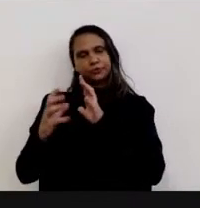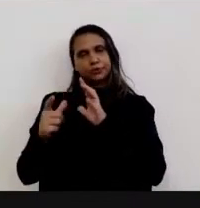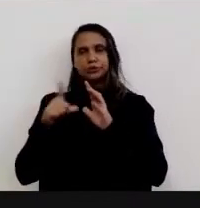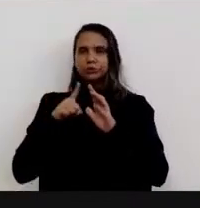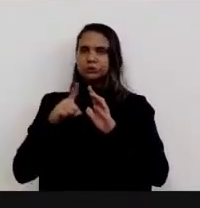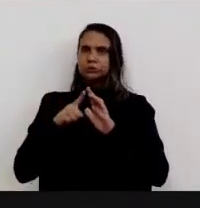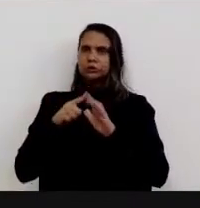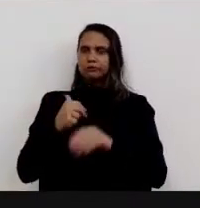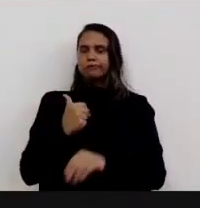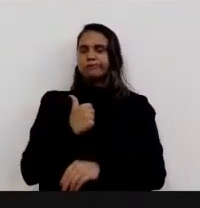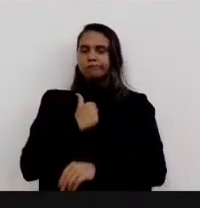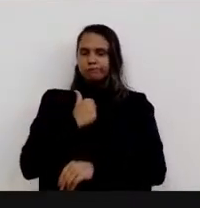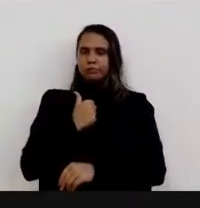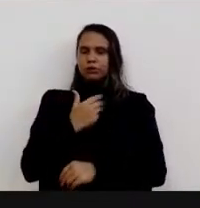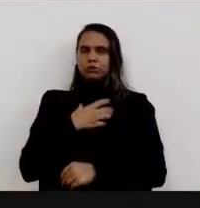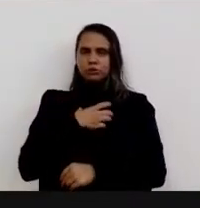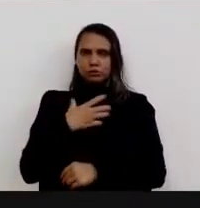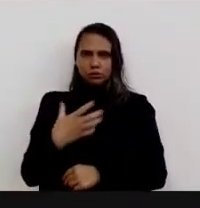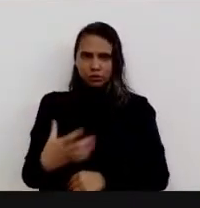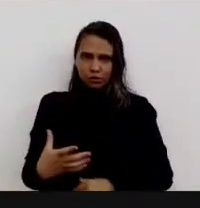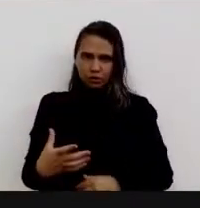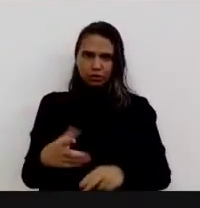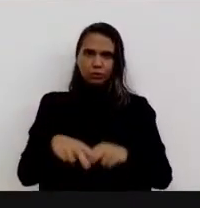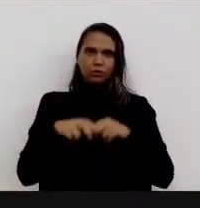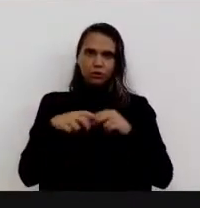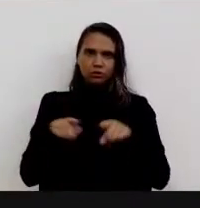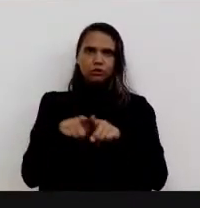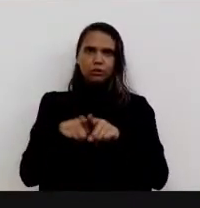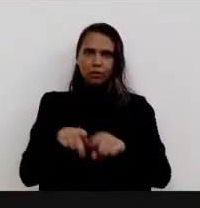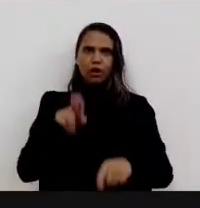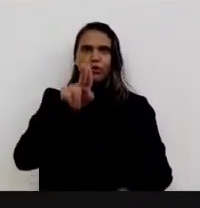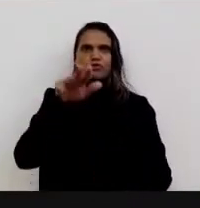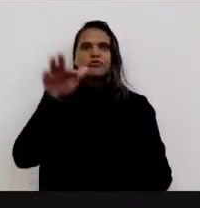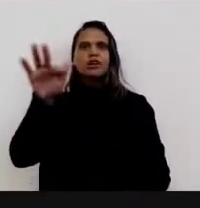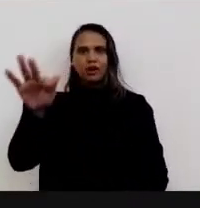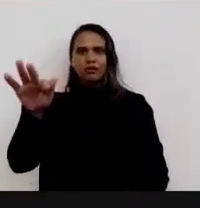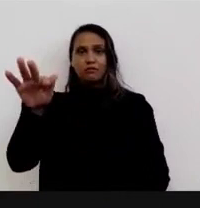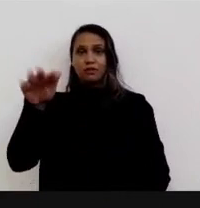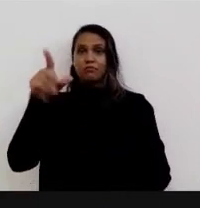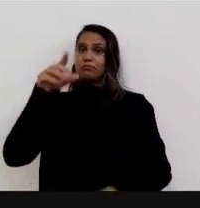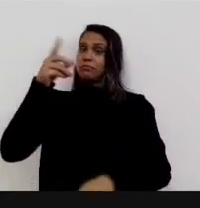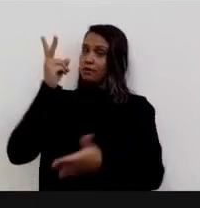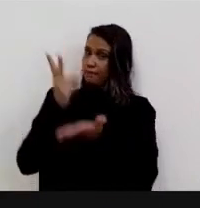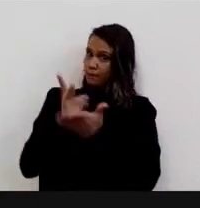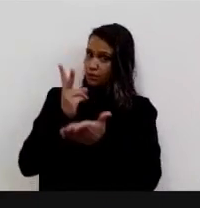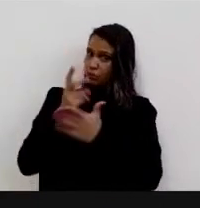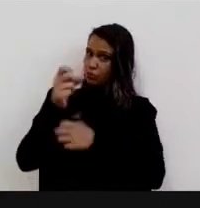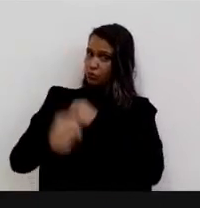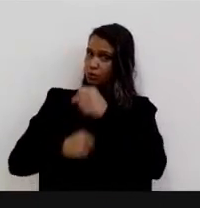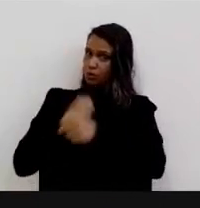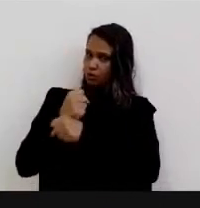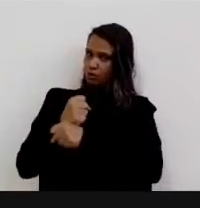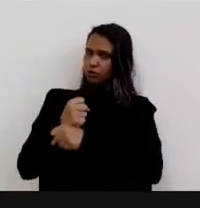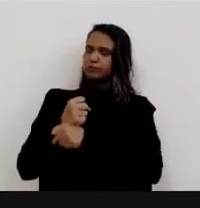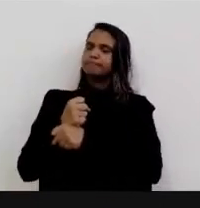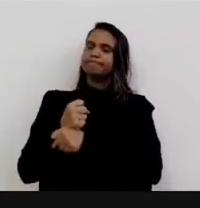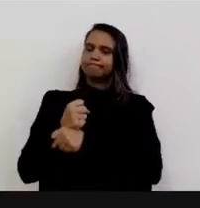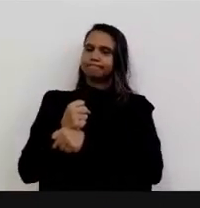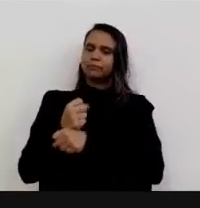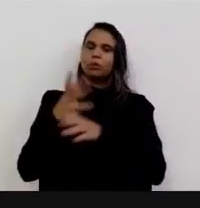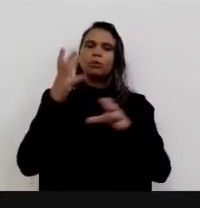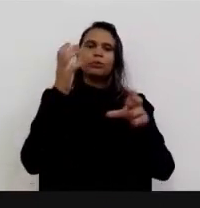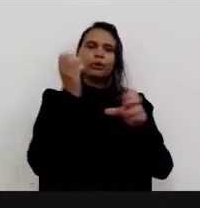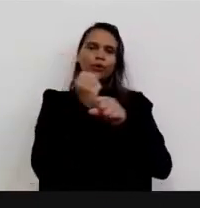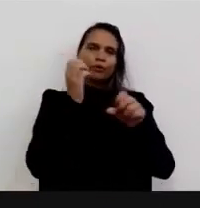bem grande, e a receita normalizada por UF também, pelo menos nesse ano aqui. Então, aqui já foram calculadas as razões